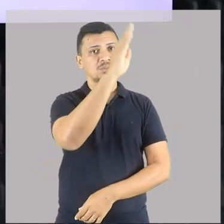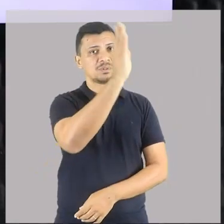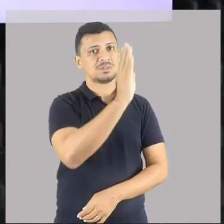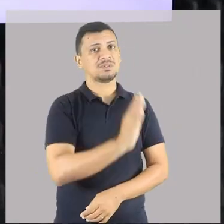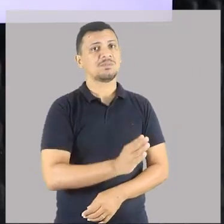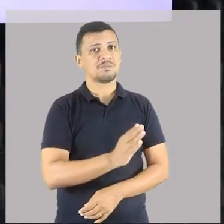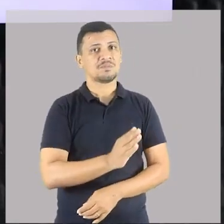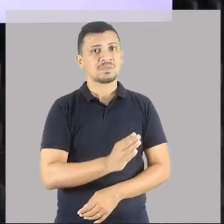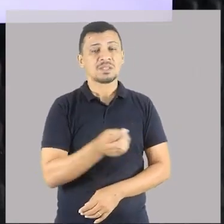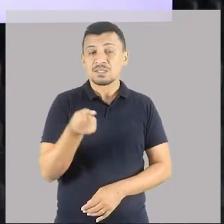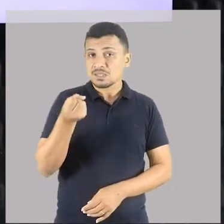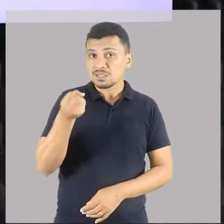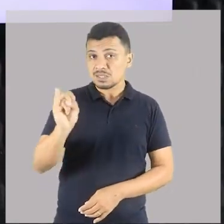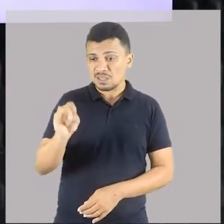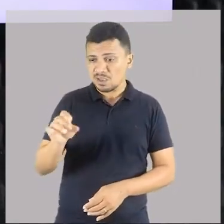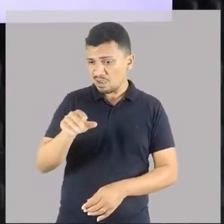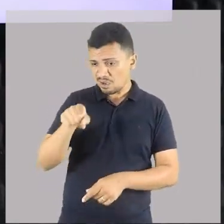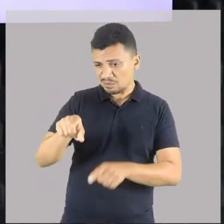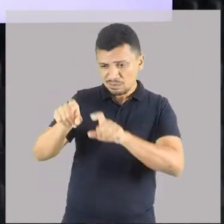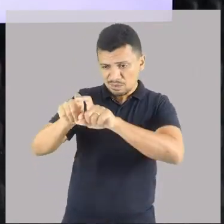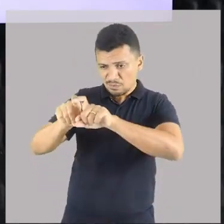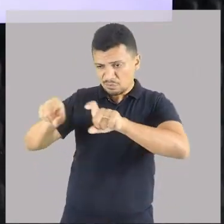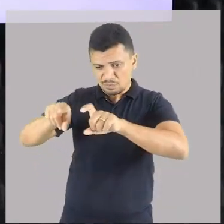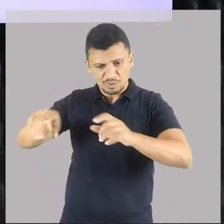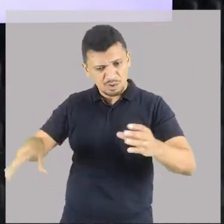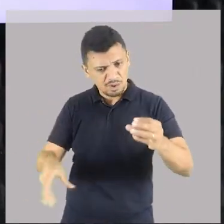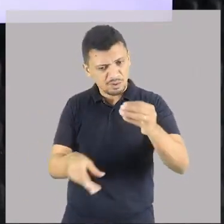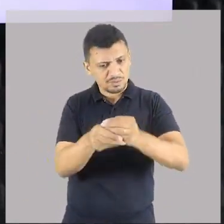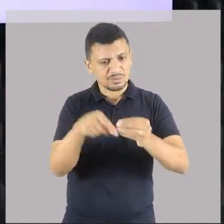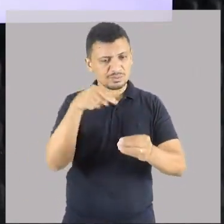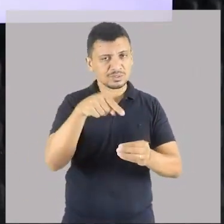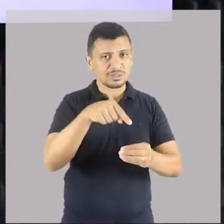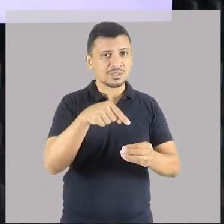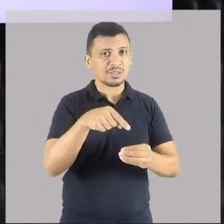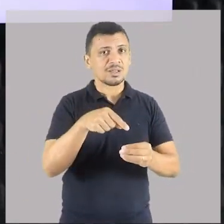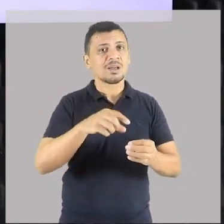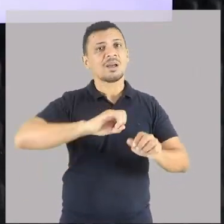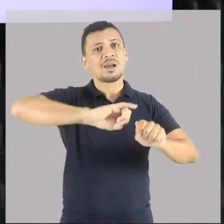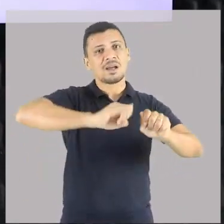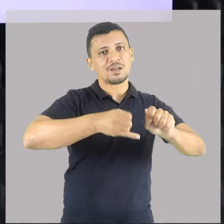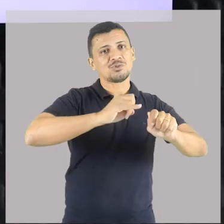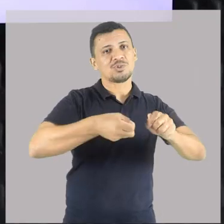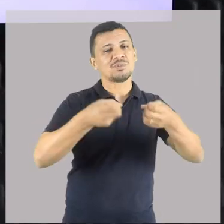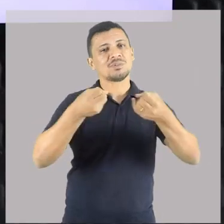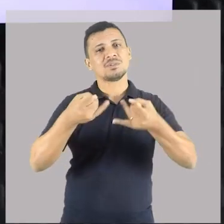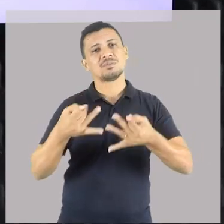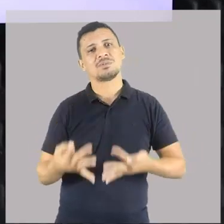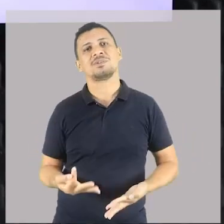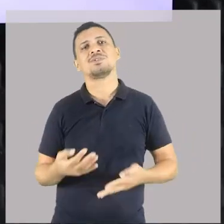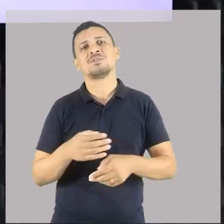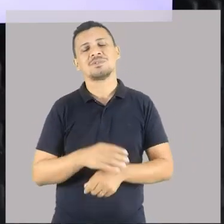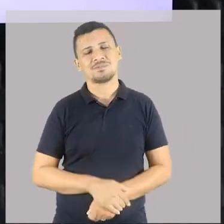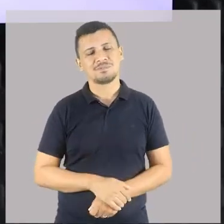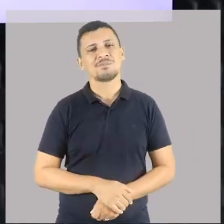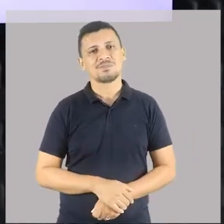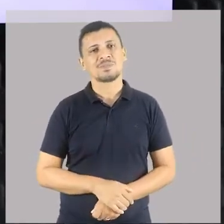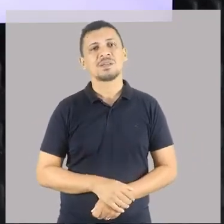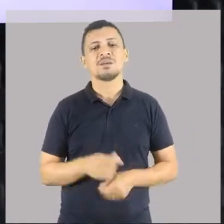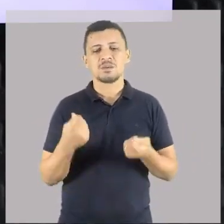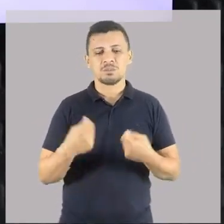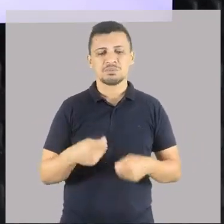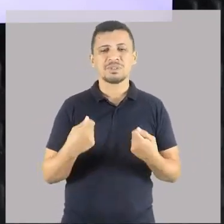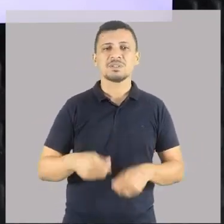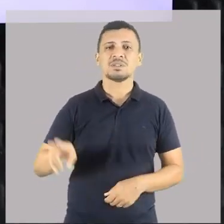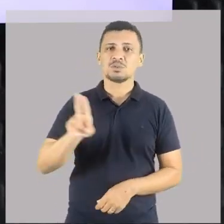certo? Se eu estou só acrescentando, eu tenho uma adjetiva explicativa. E quando é adjetiva explicativa, vem pontuado